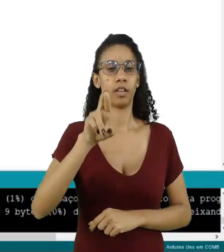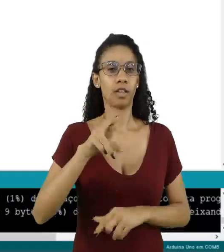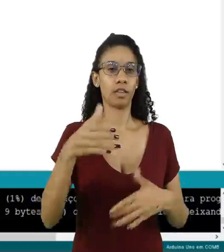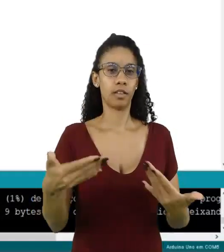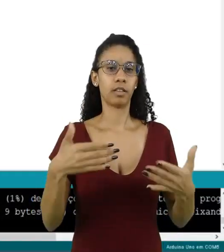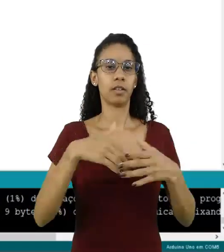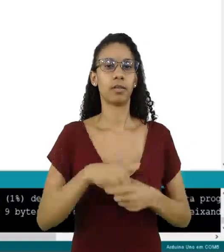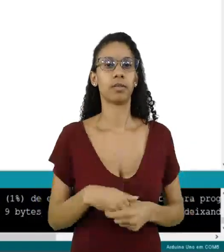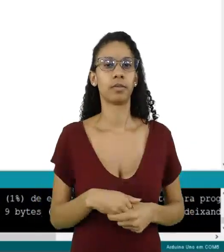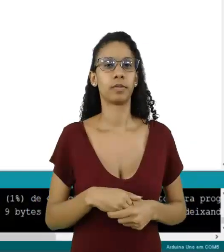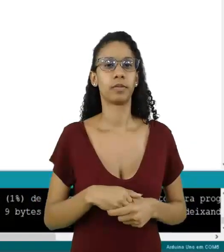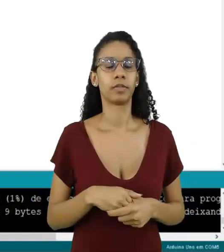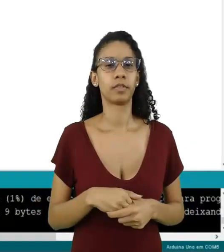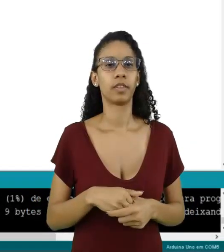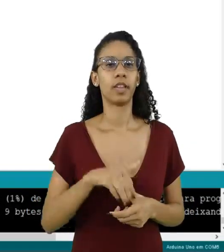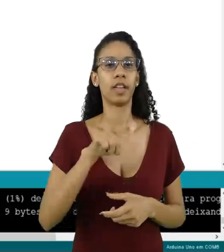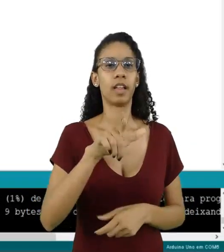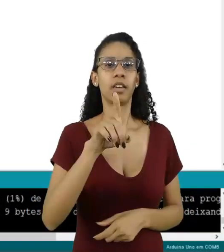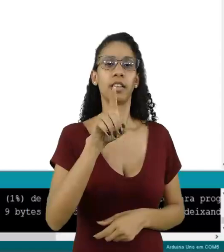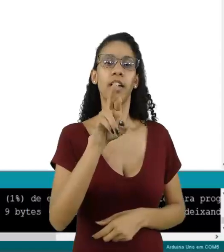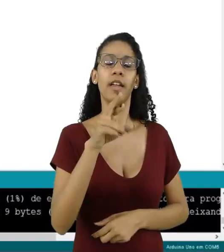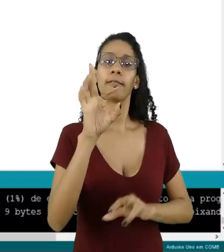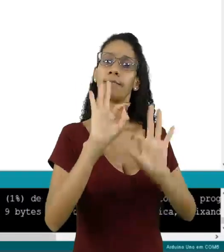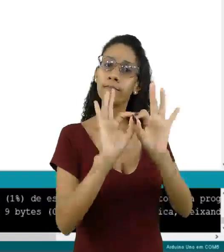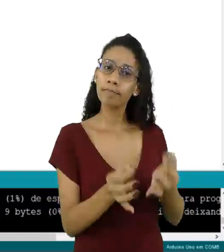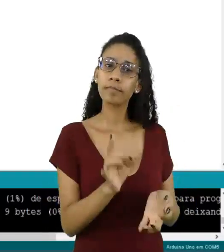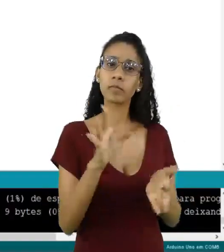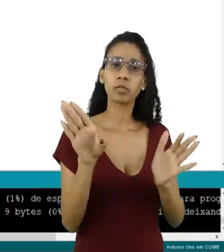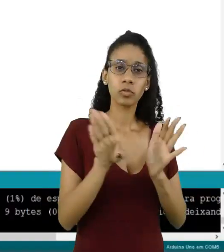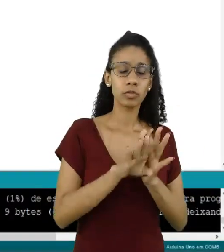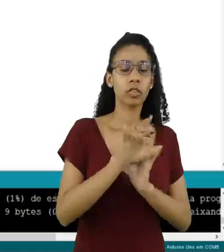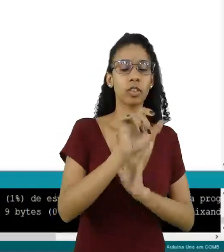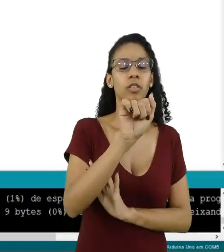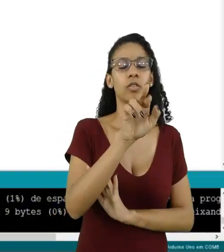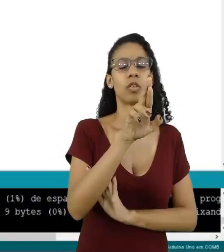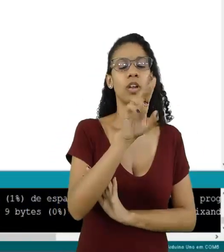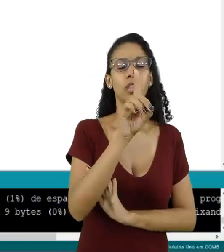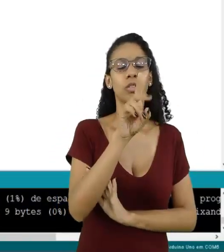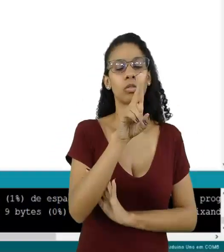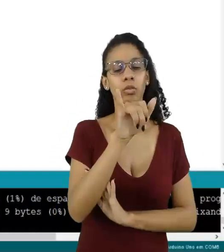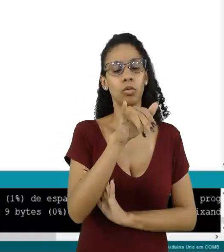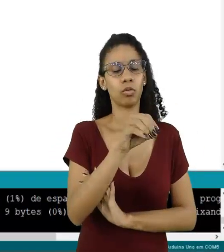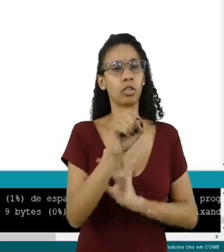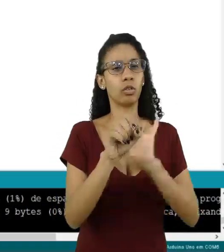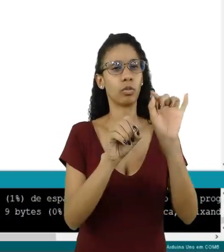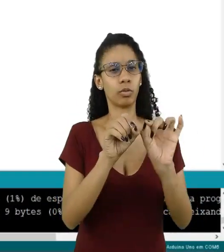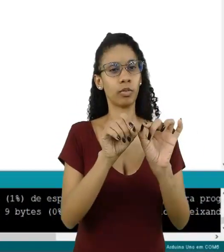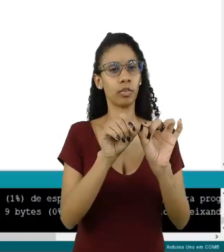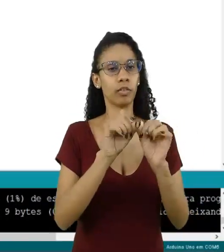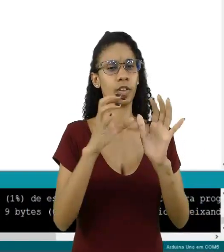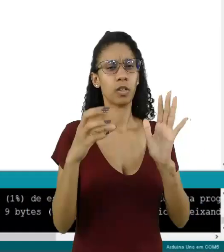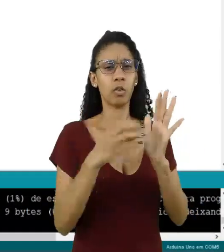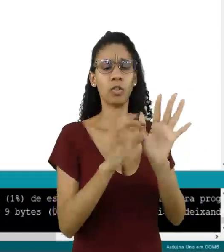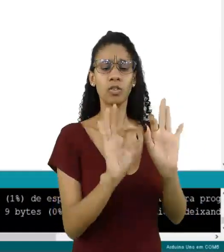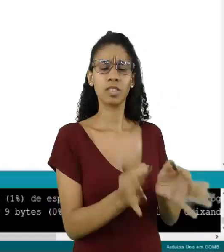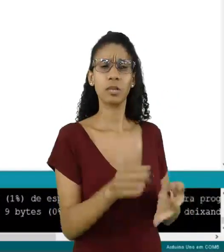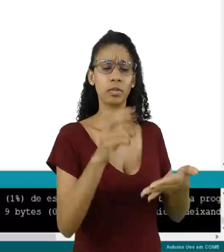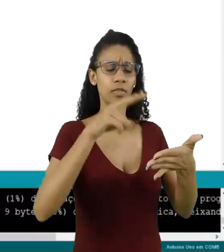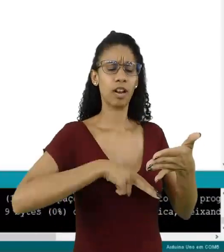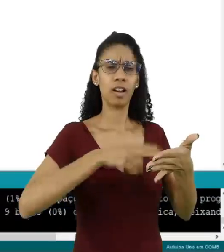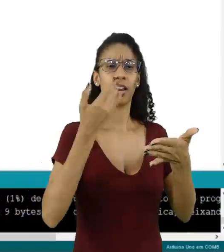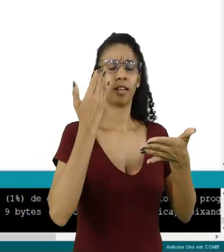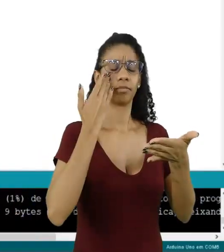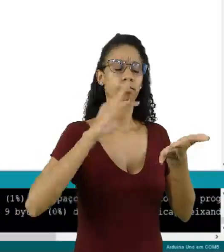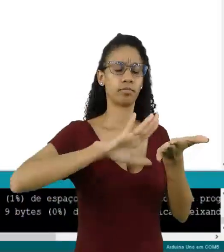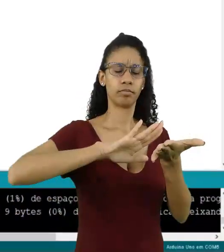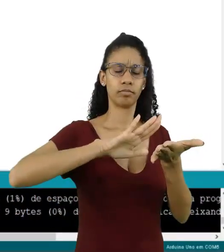que para ler o sinal do LDR é muito simples. Basta eu chegar no Arduino e eu criar código bem